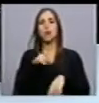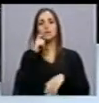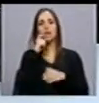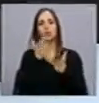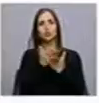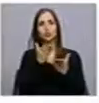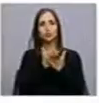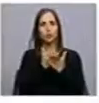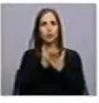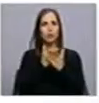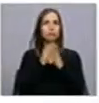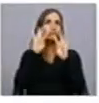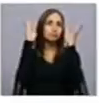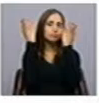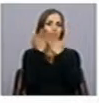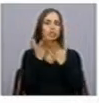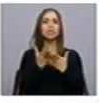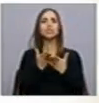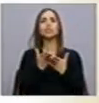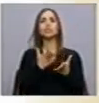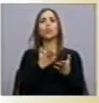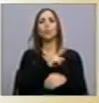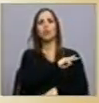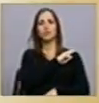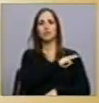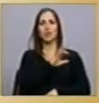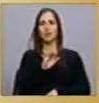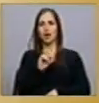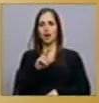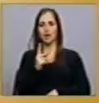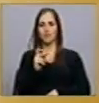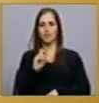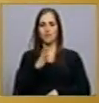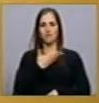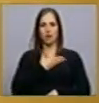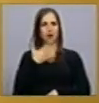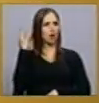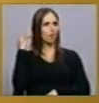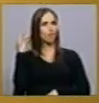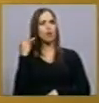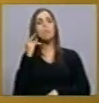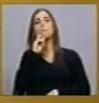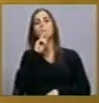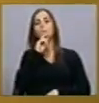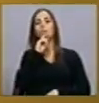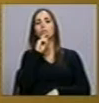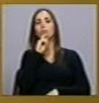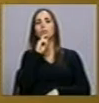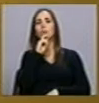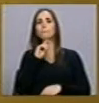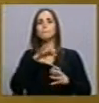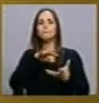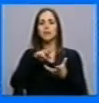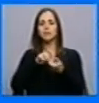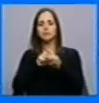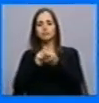de Harvard e da Califórnia disseram que pode existir eventualmente uma maneira muito transitória na vida de planetas ou